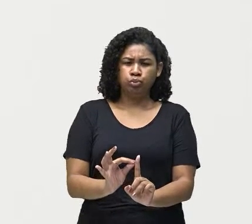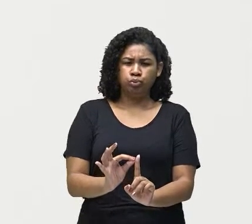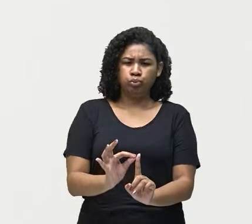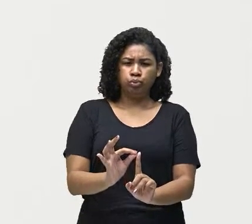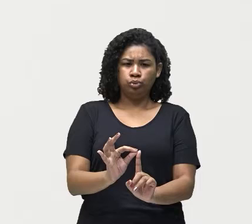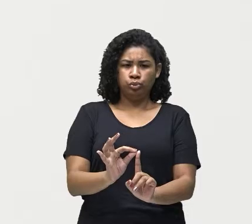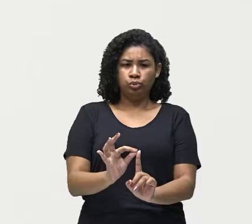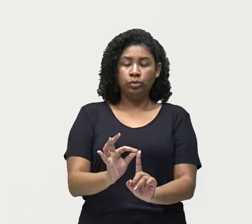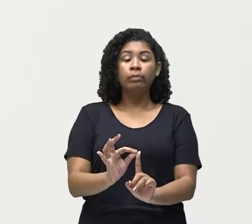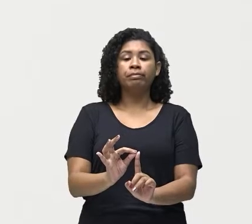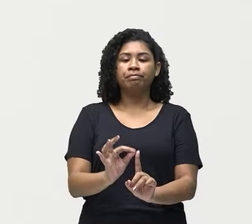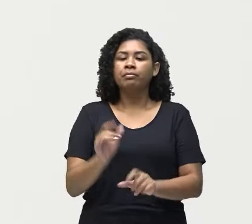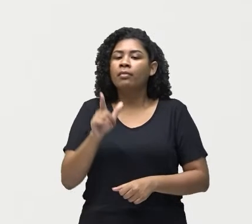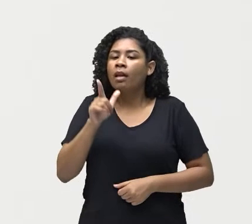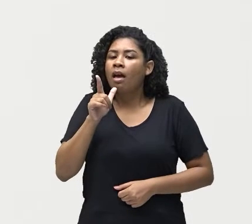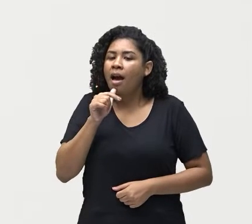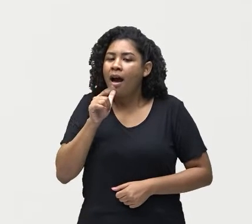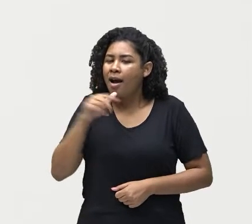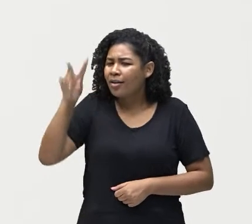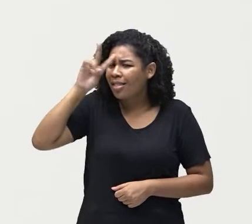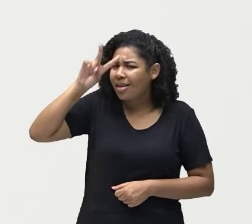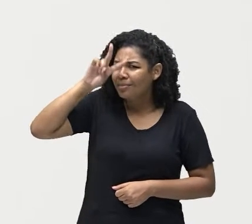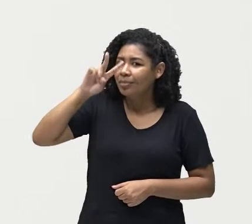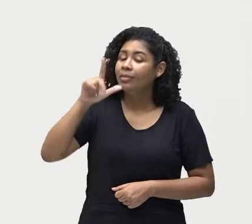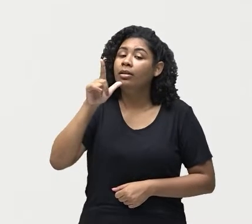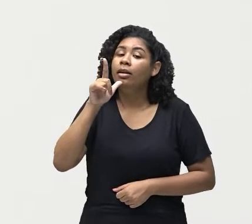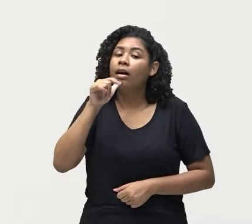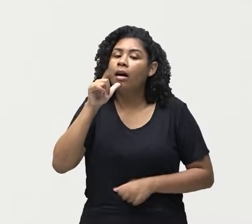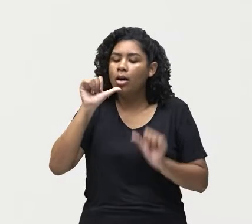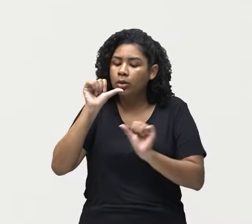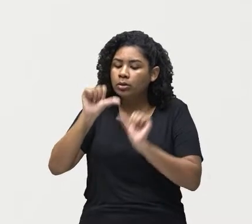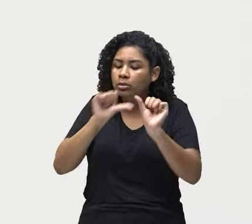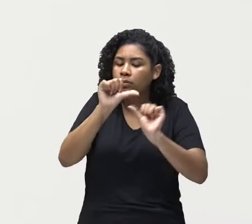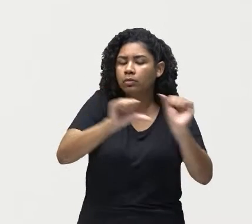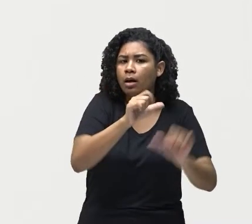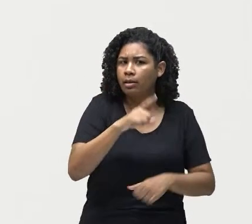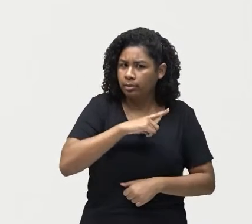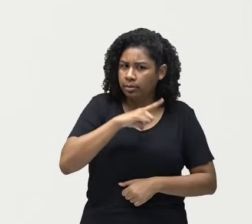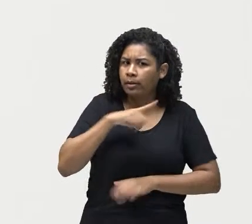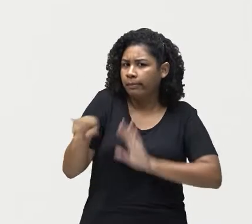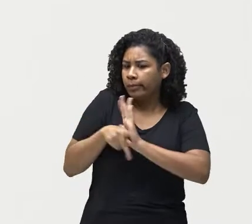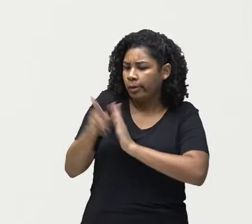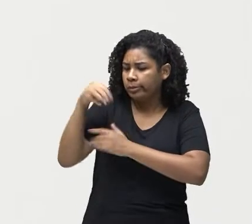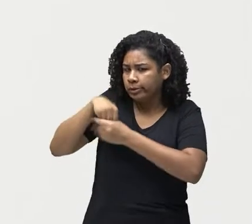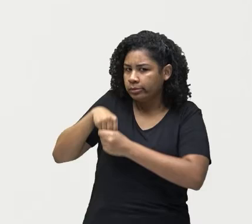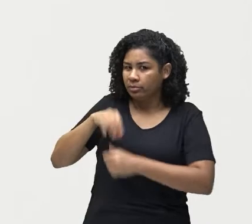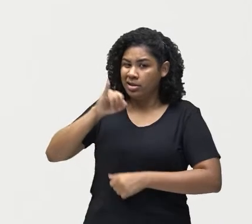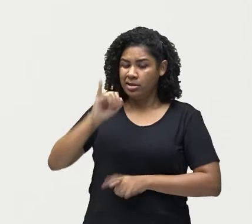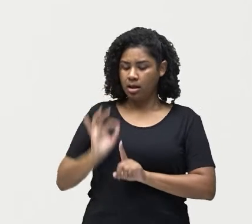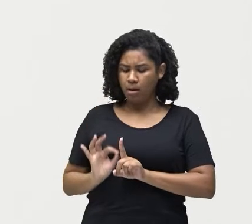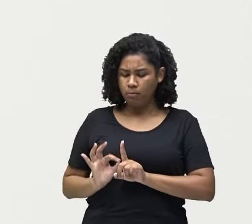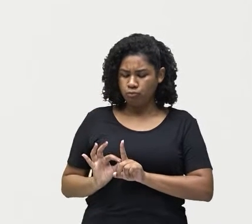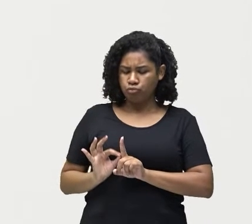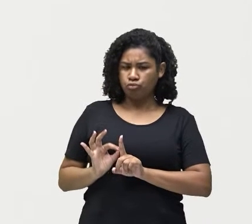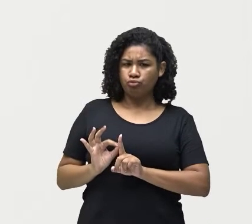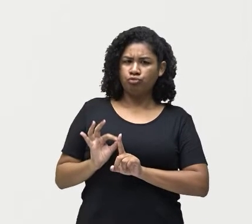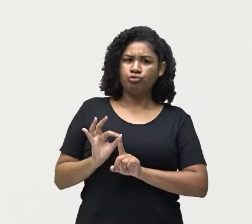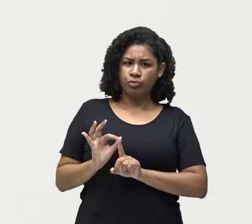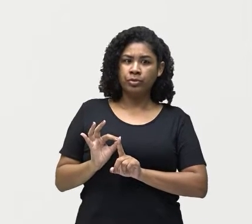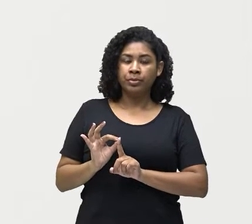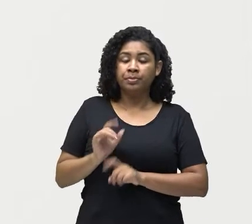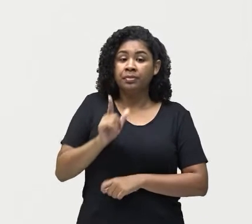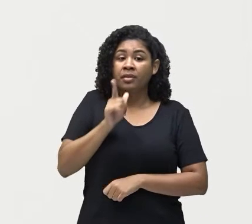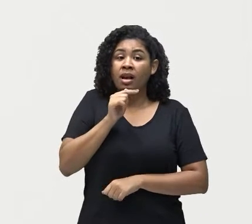por transformações, né? Lembrando aí de outras aulas que nós já tivemos, a água, quando aumenta a temperatura, ela